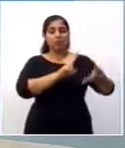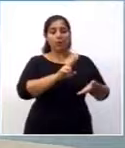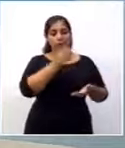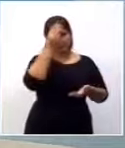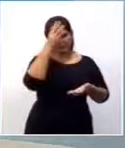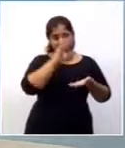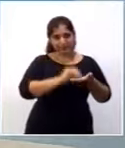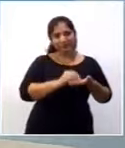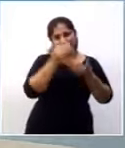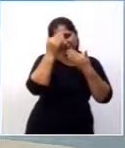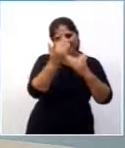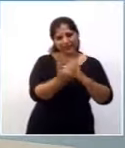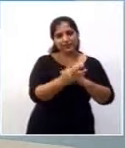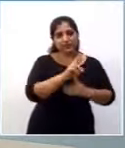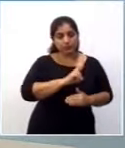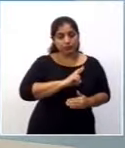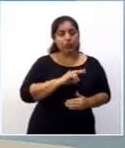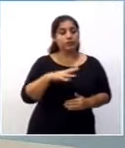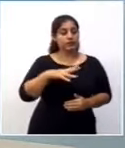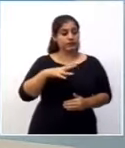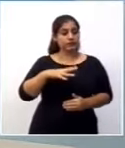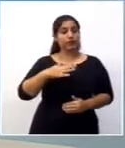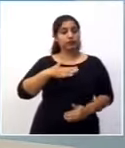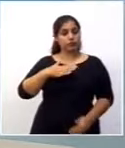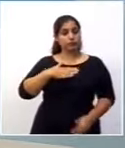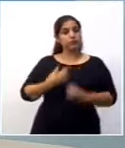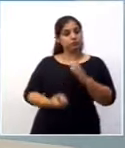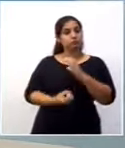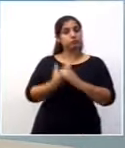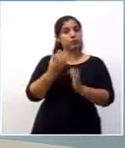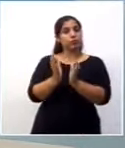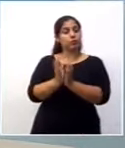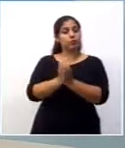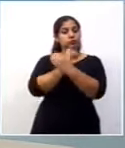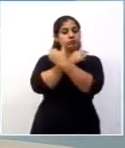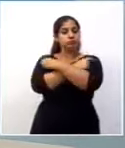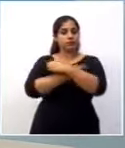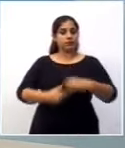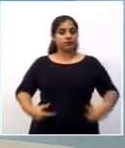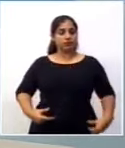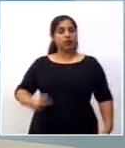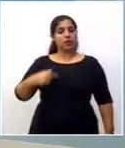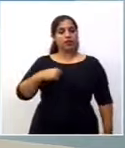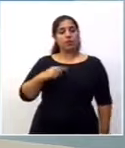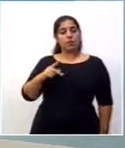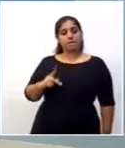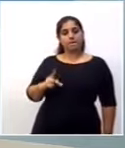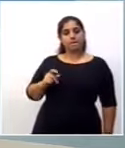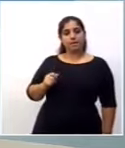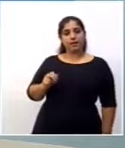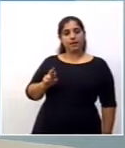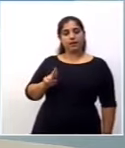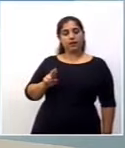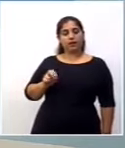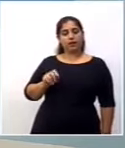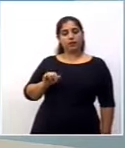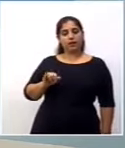pelas contribuições. A minha cidade é uma cidade fundada por bandeirante, né? Eu sou de Paraibuna, no interior de São